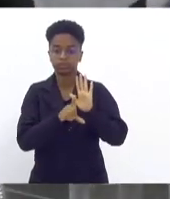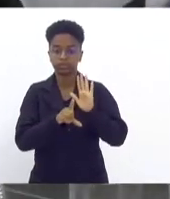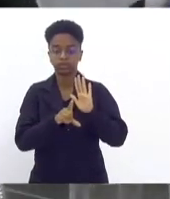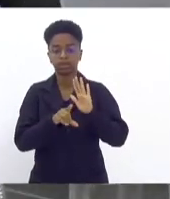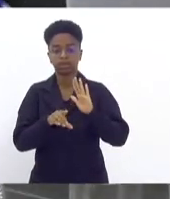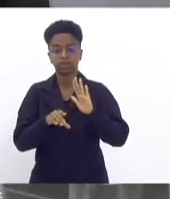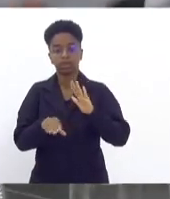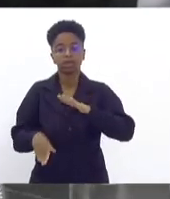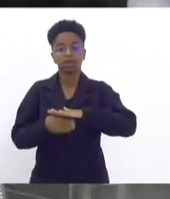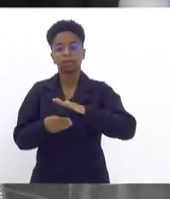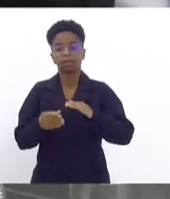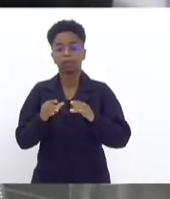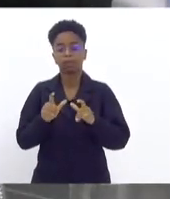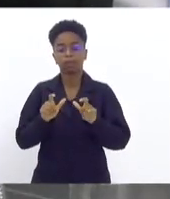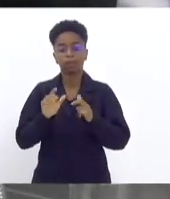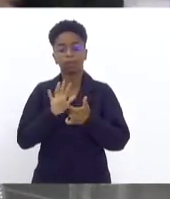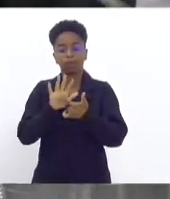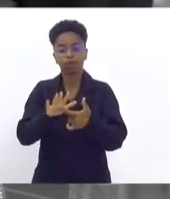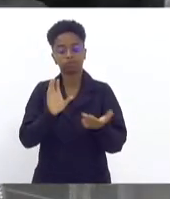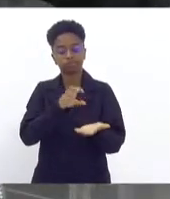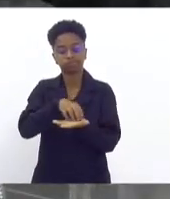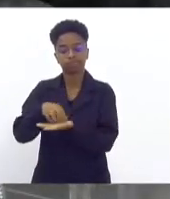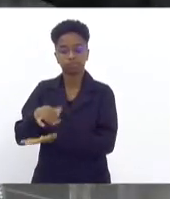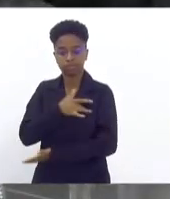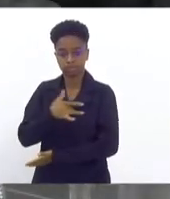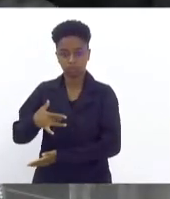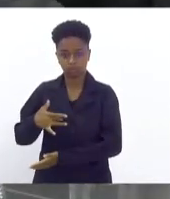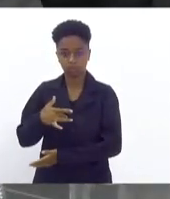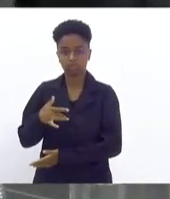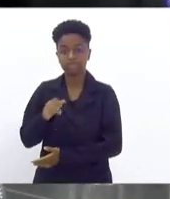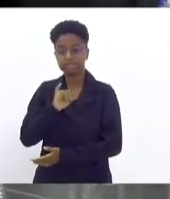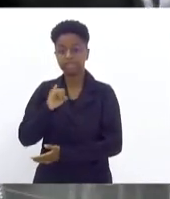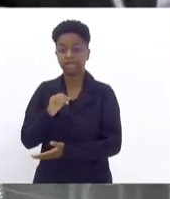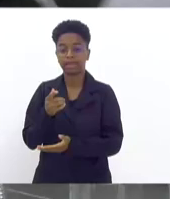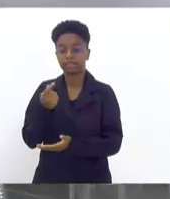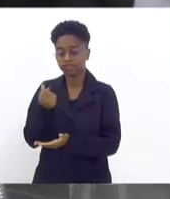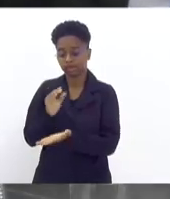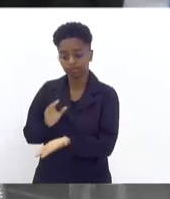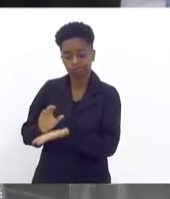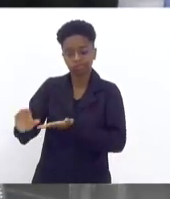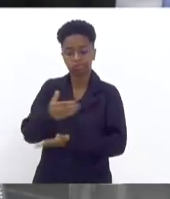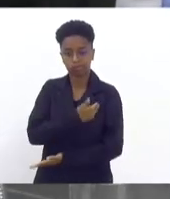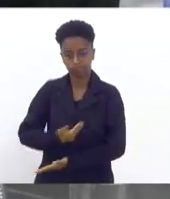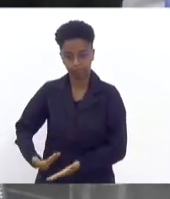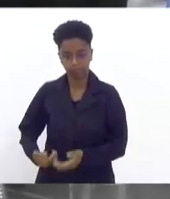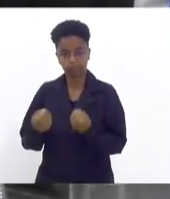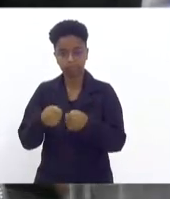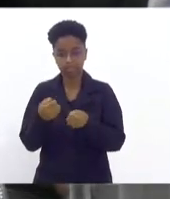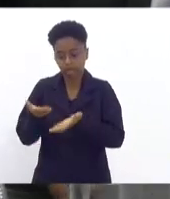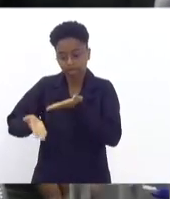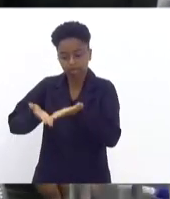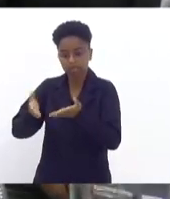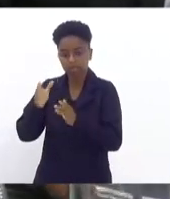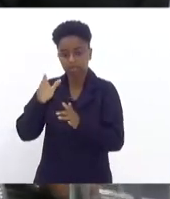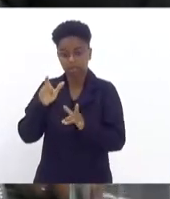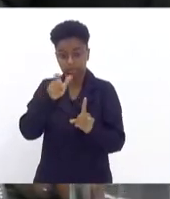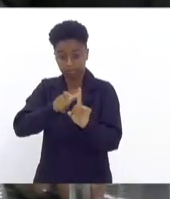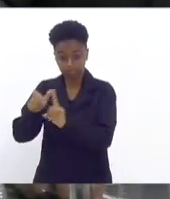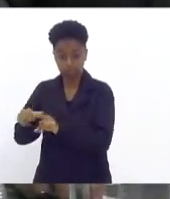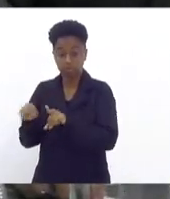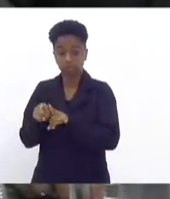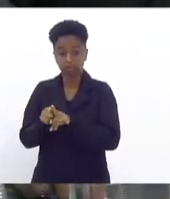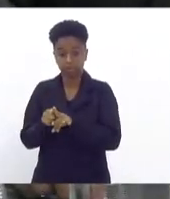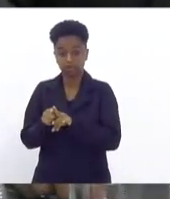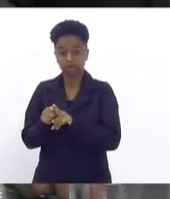as unidades de saúde da rede pública e privada que recebam verba pública obrigadas a constituir a comissão de atendimento ao cidadão e à